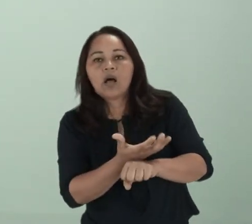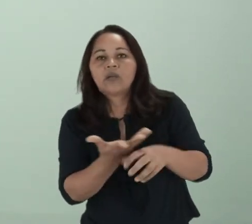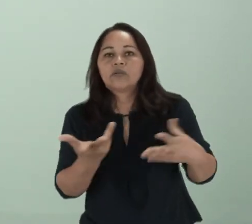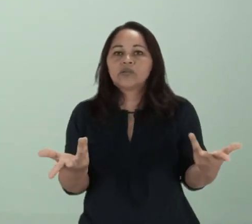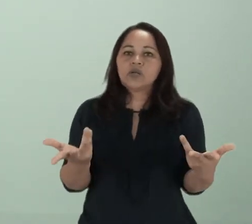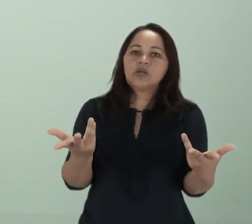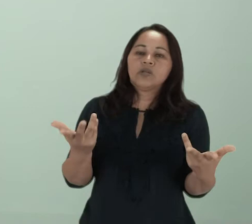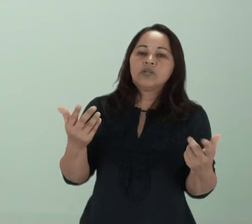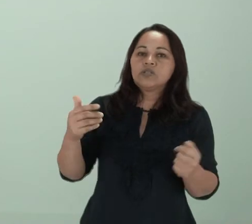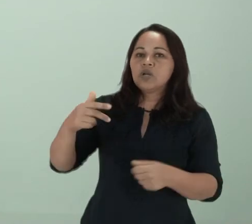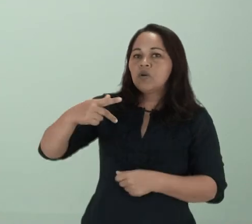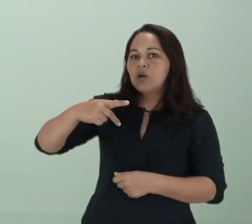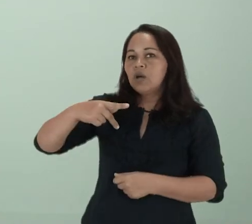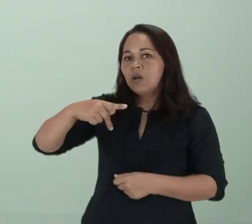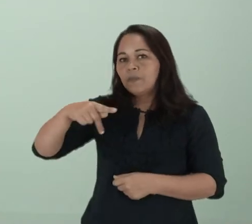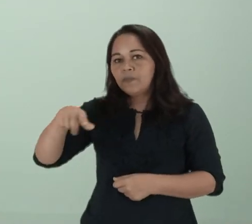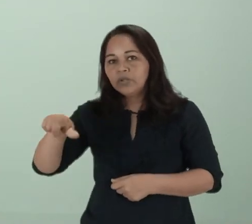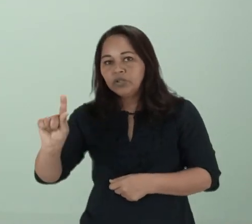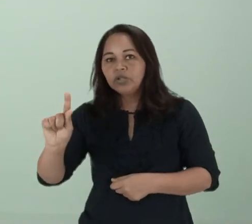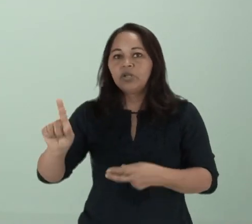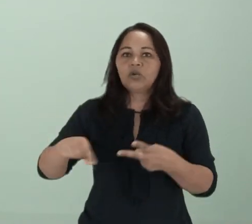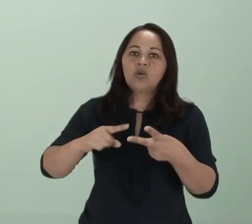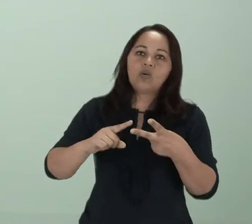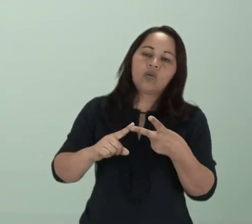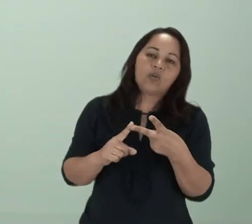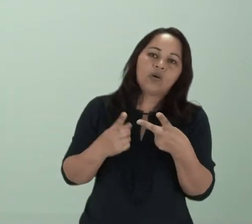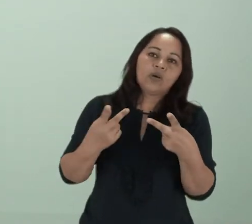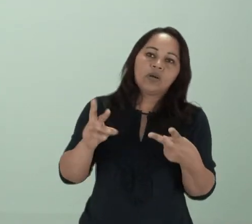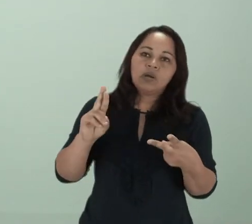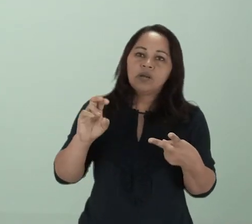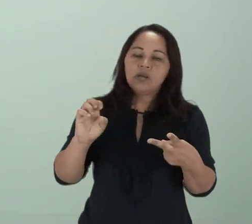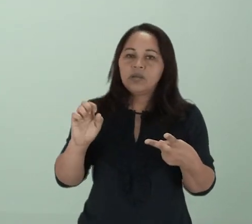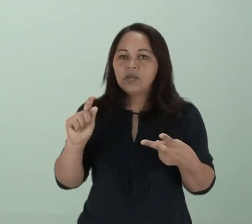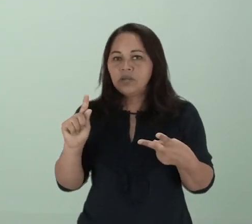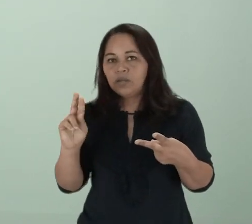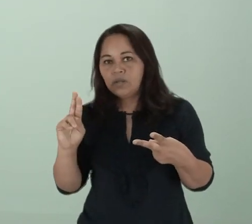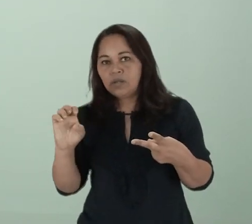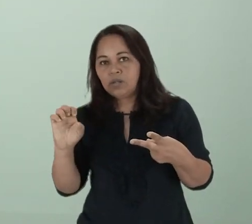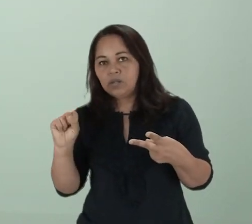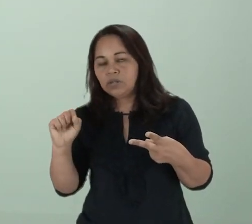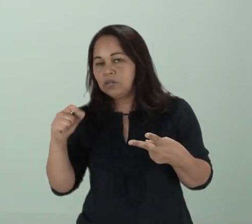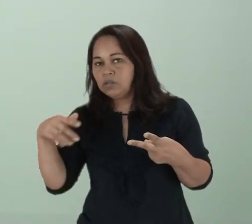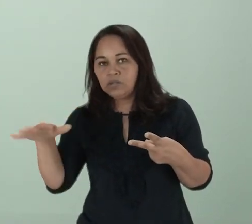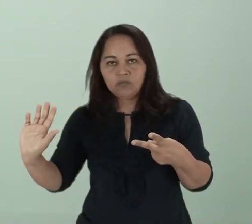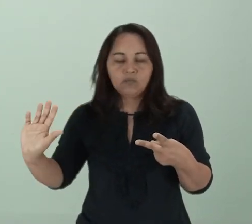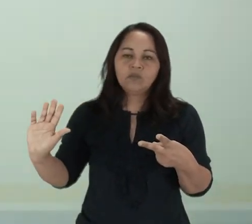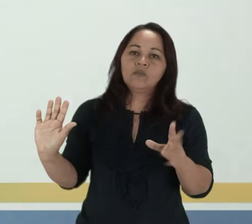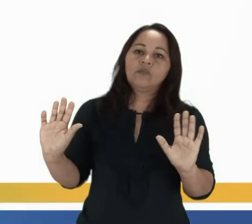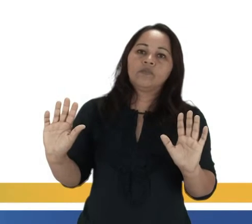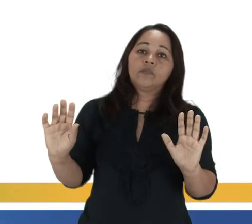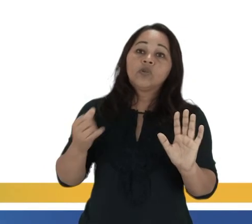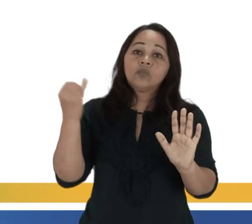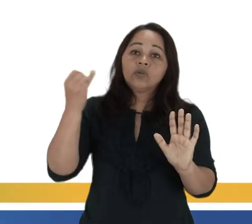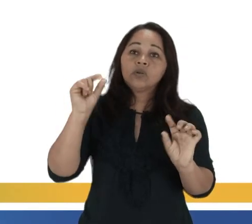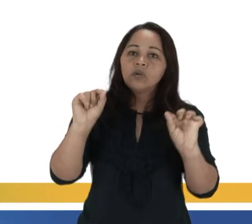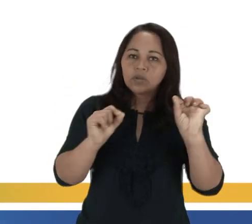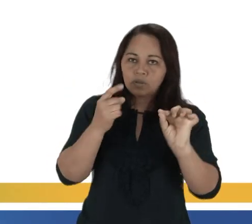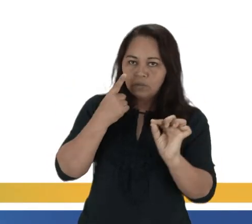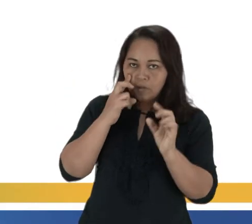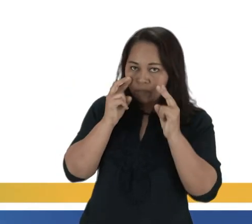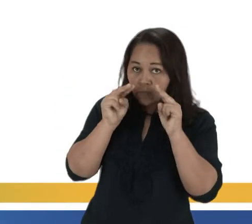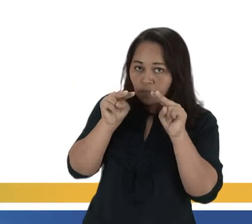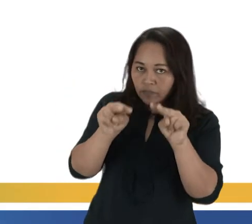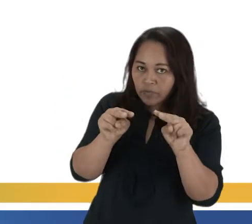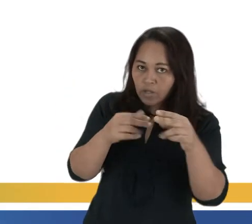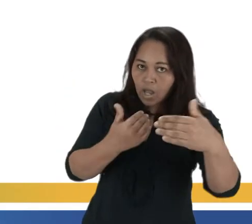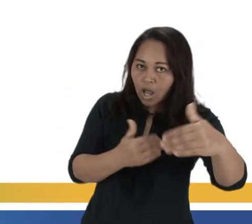se é uma função, a interpretação textual ela é fundamental, tá bom? Então vamos interpretar aqui o nosso